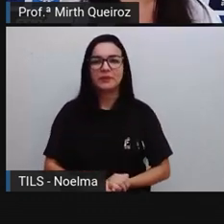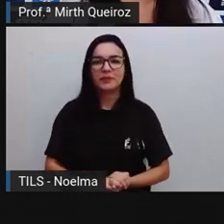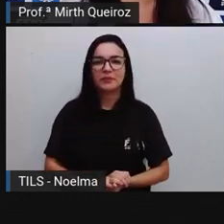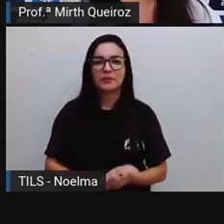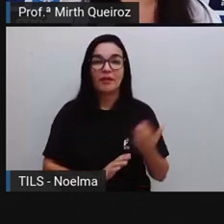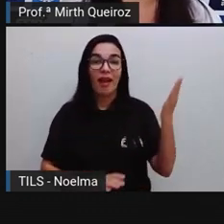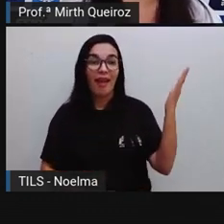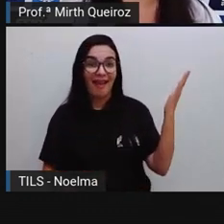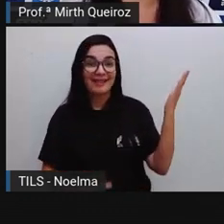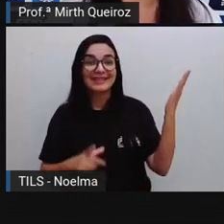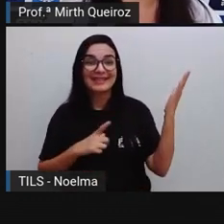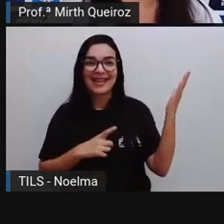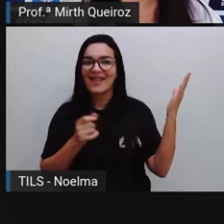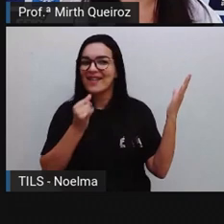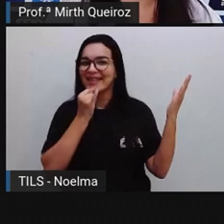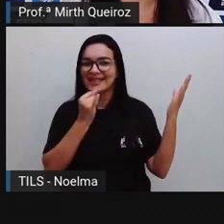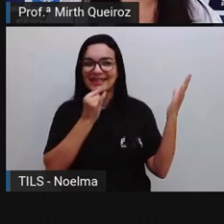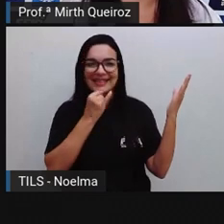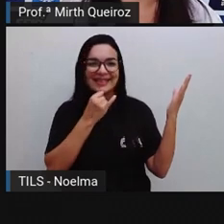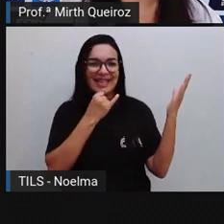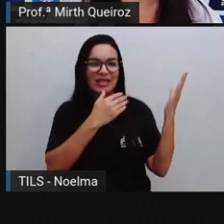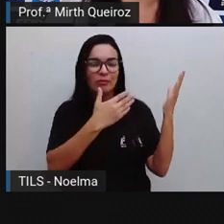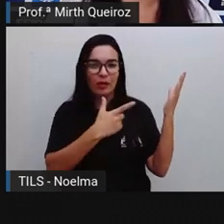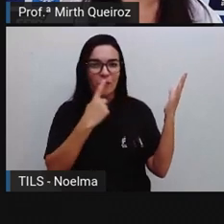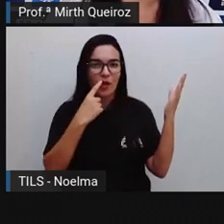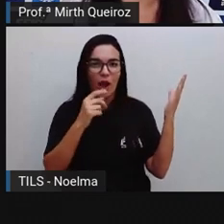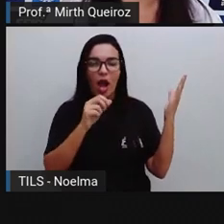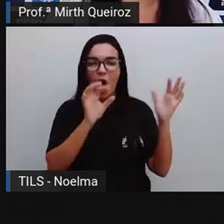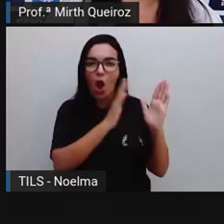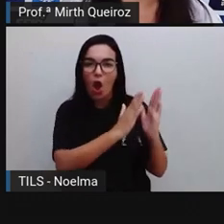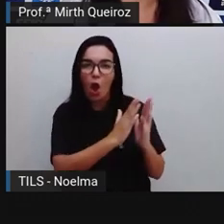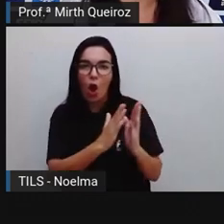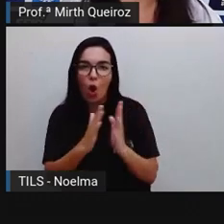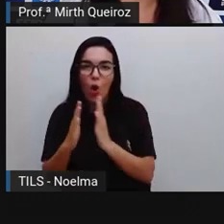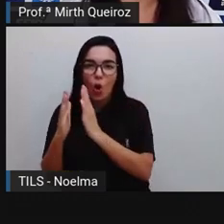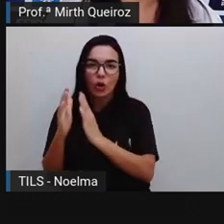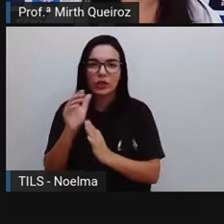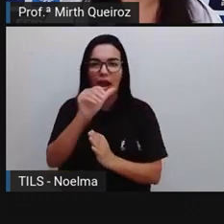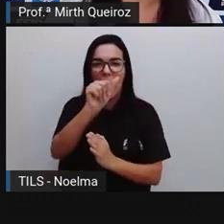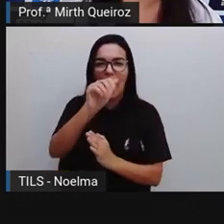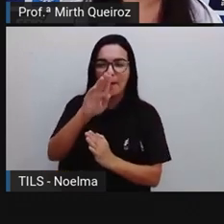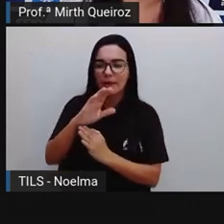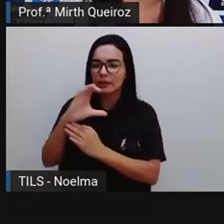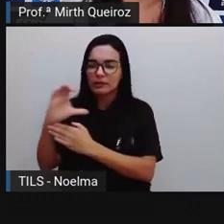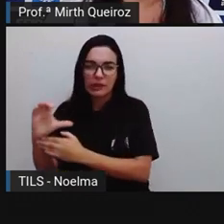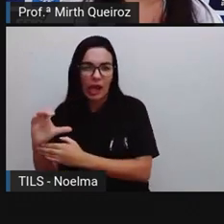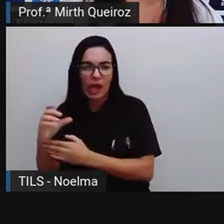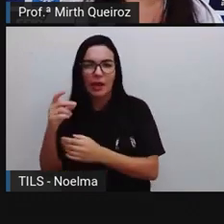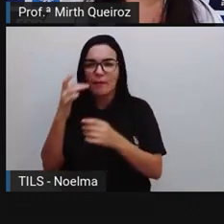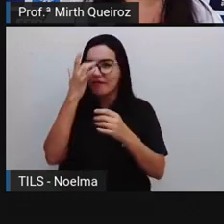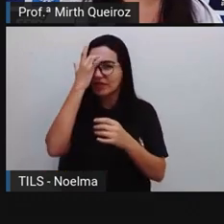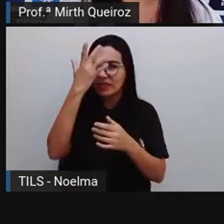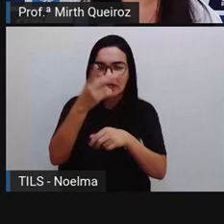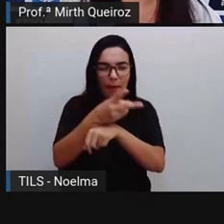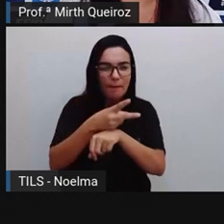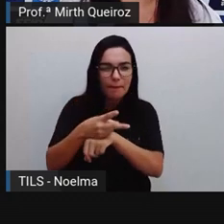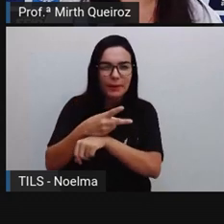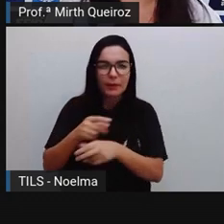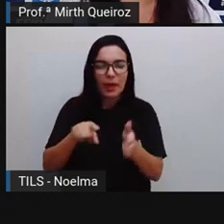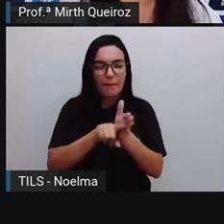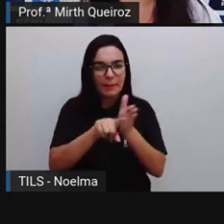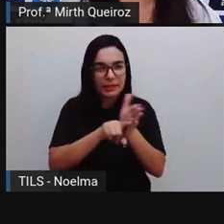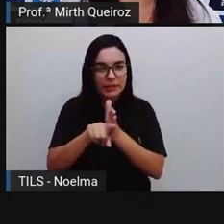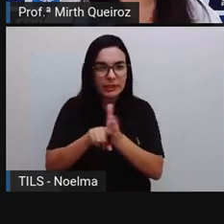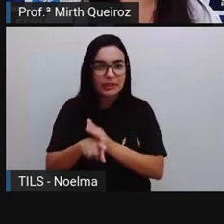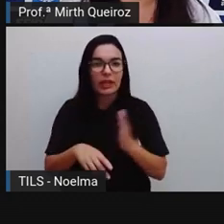aí, os dicionários que seguem em ordem alfabética, como eu falei para vocês, já para facilitar a nossa pesquisa, nós vamos ter uma palavra